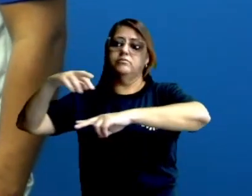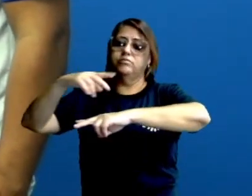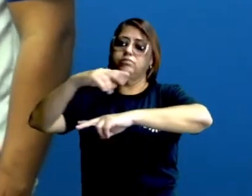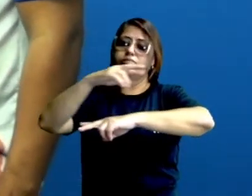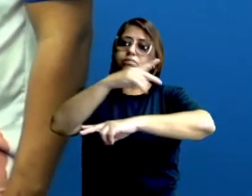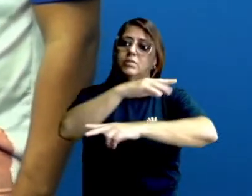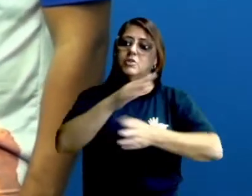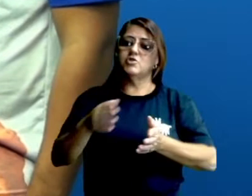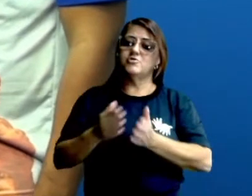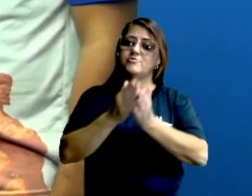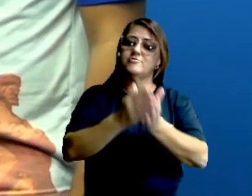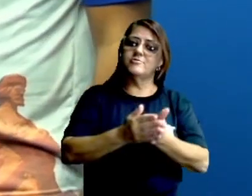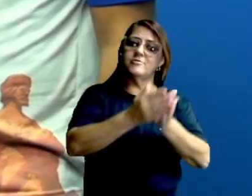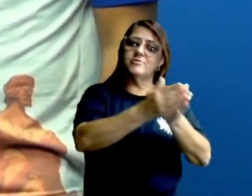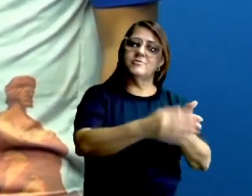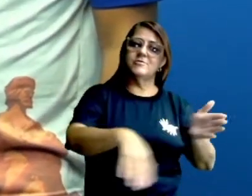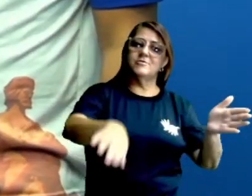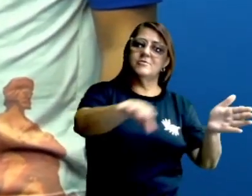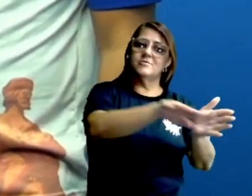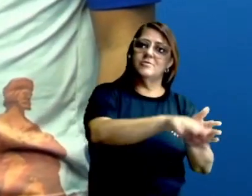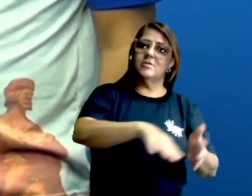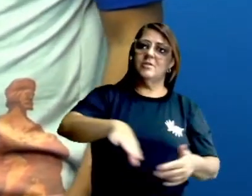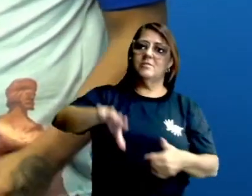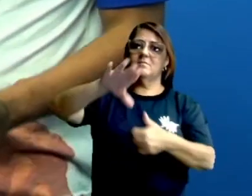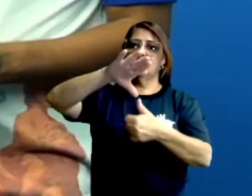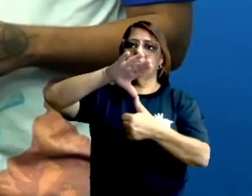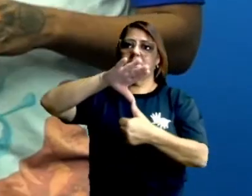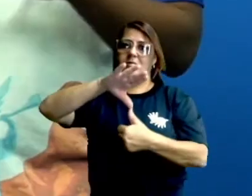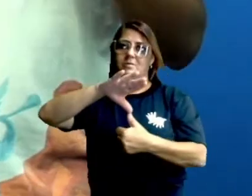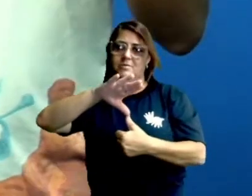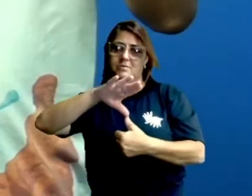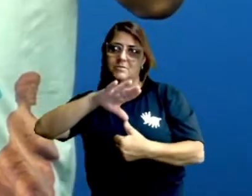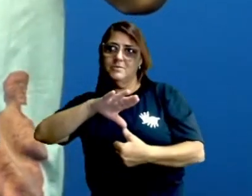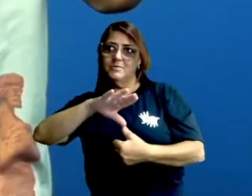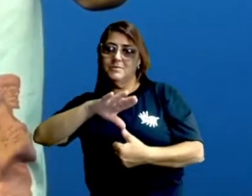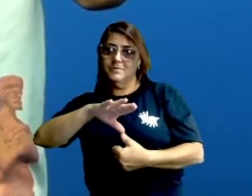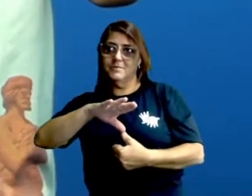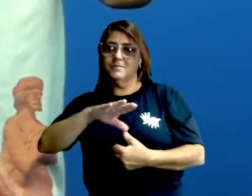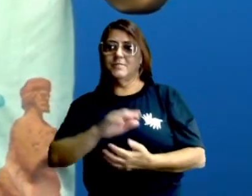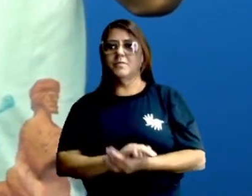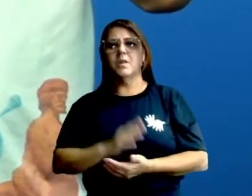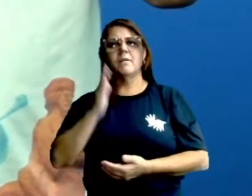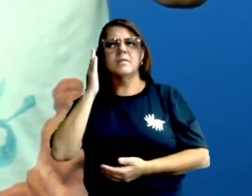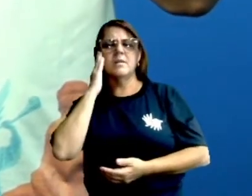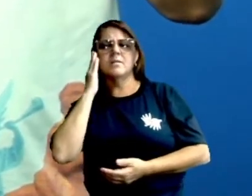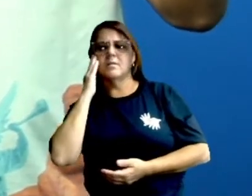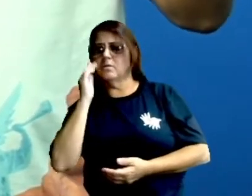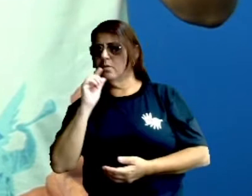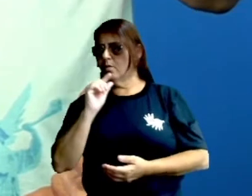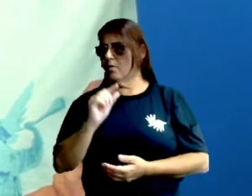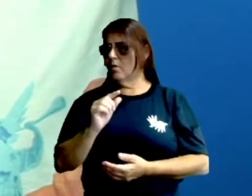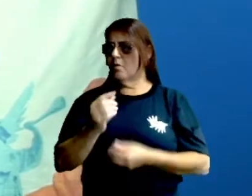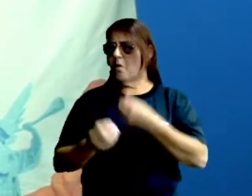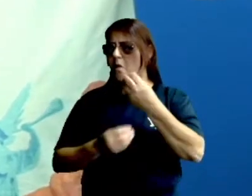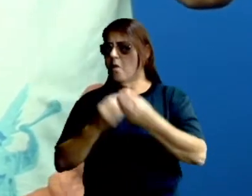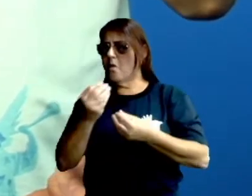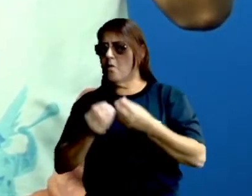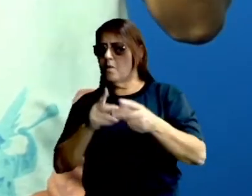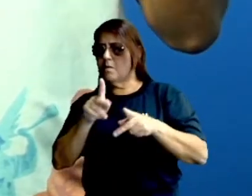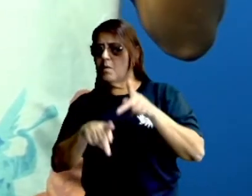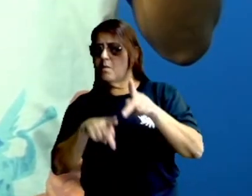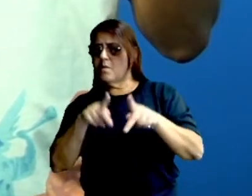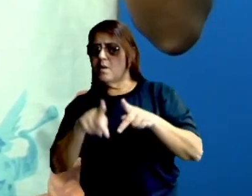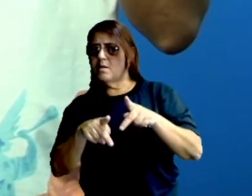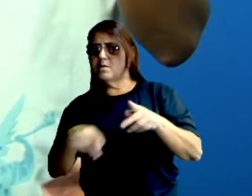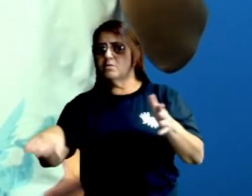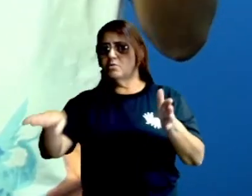região, da Oceania, e chega até a América do Sul, certo? Então, entendemos um pouquinho de como a humanidade